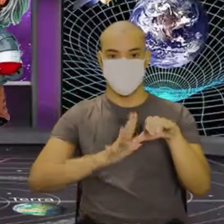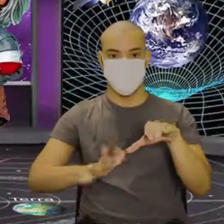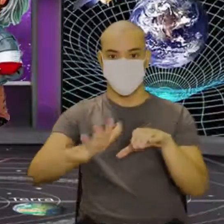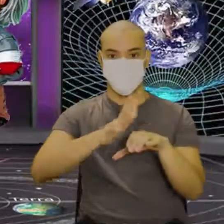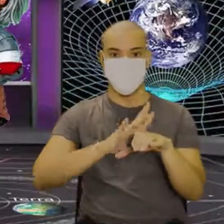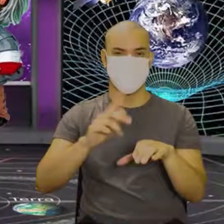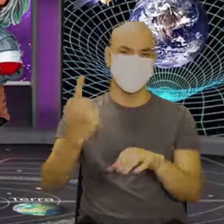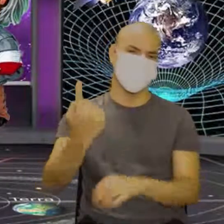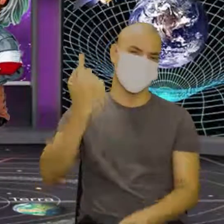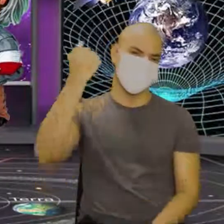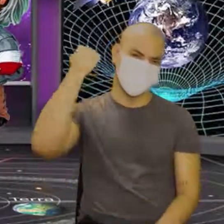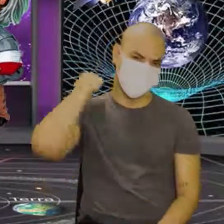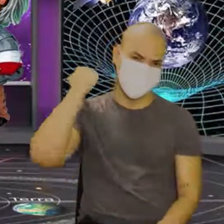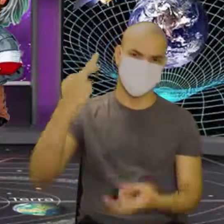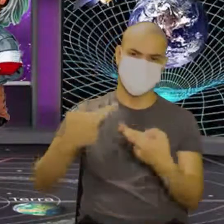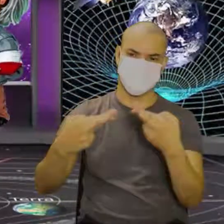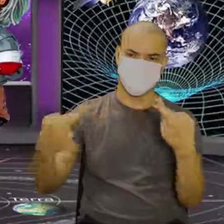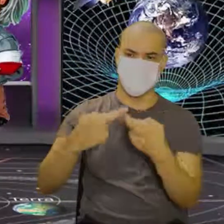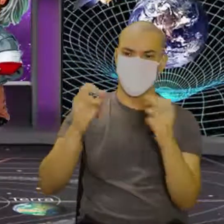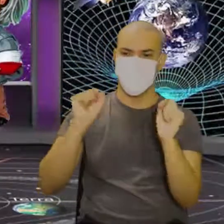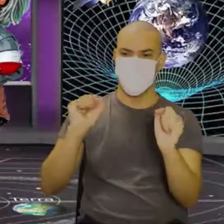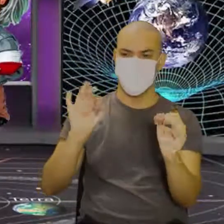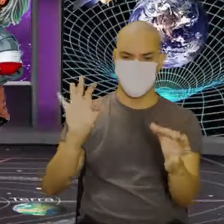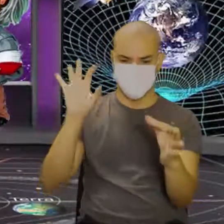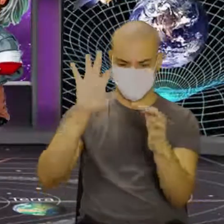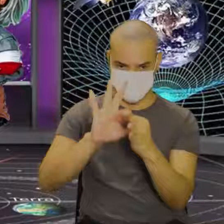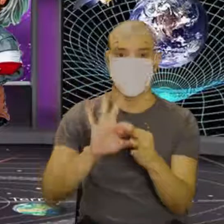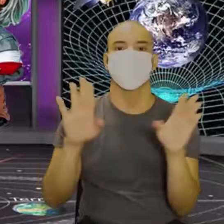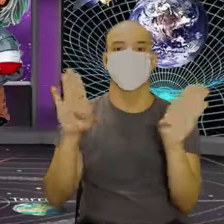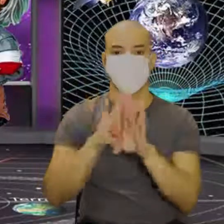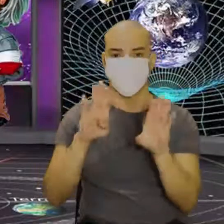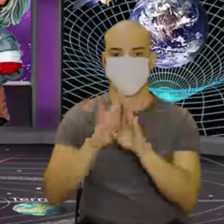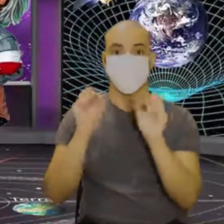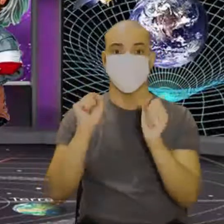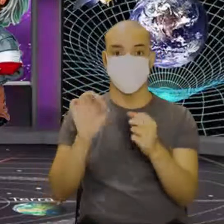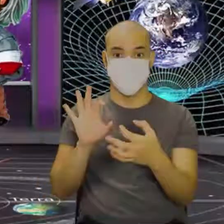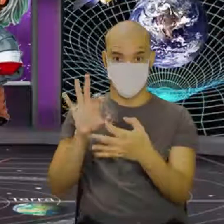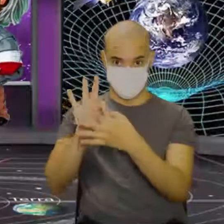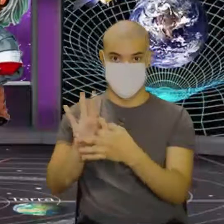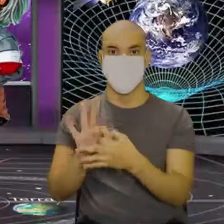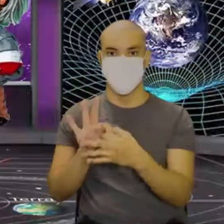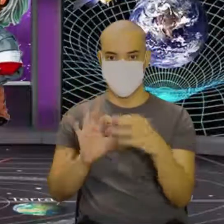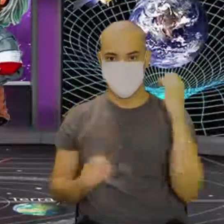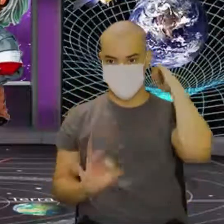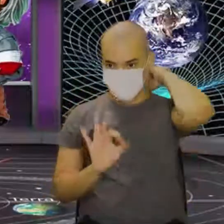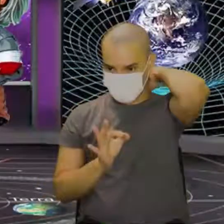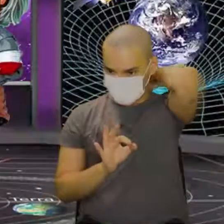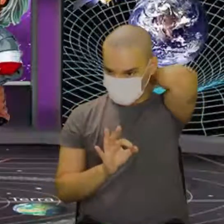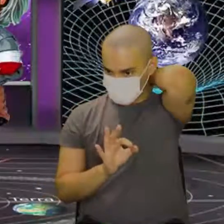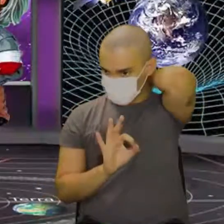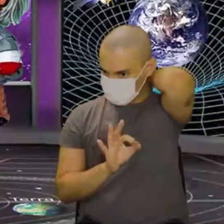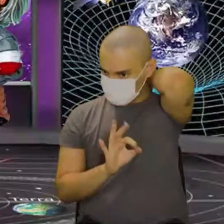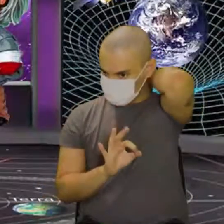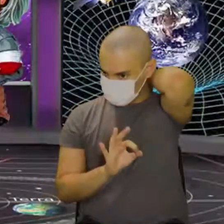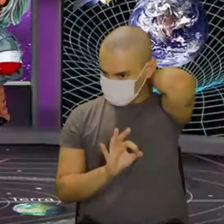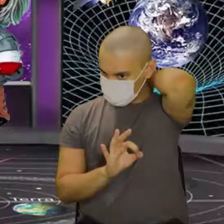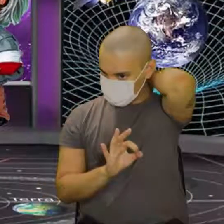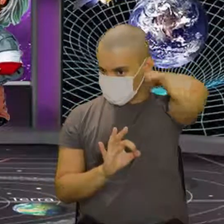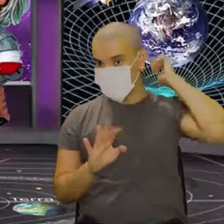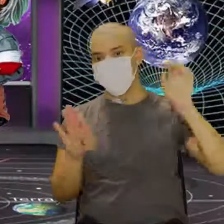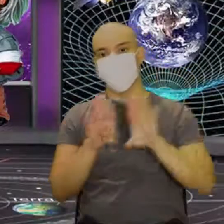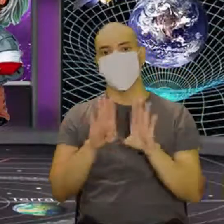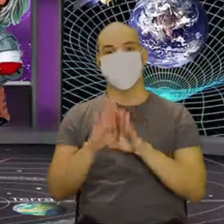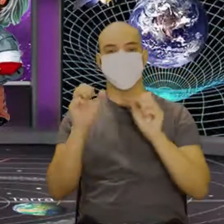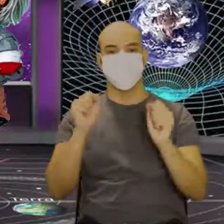lá em resistores, você pode associar, você também pode associar gerador, ok? Você também pode associar